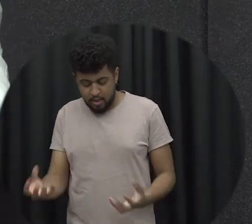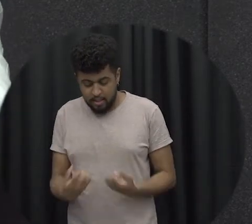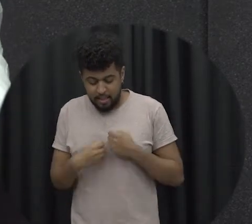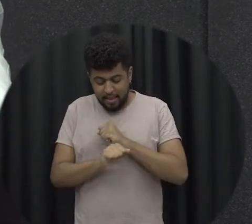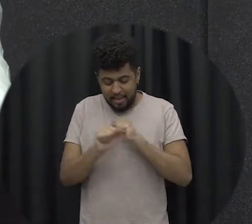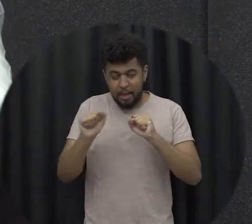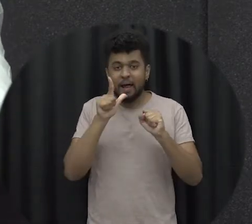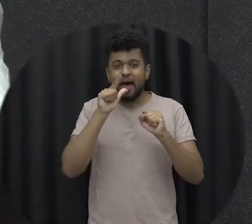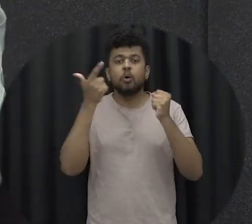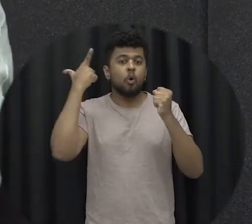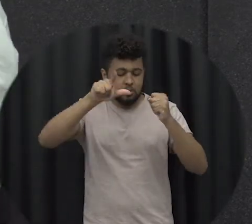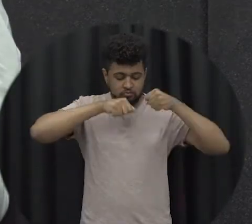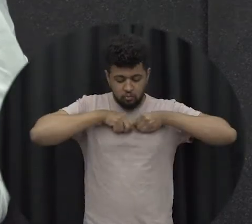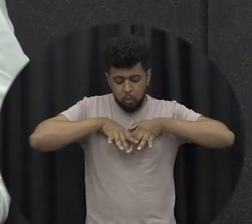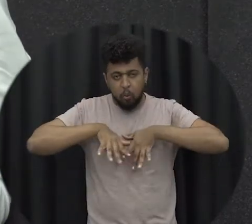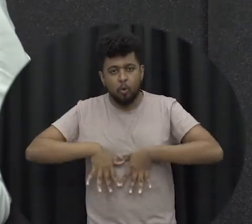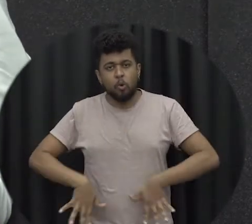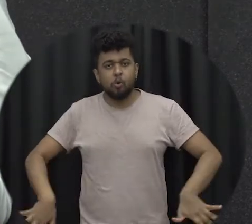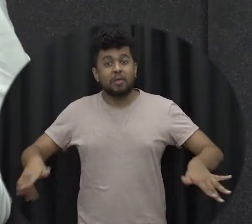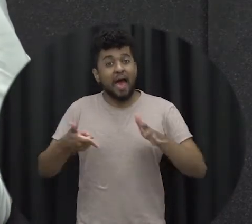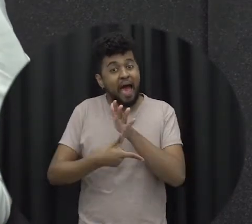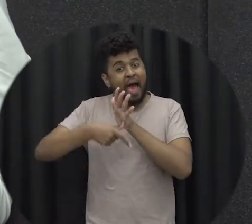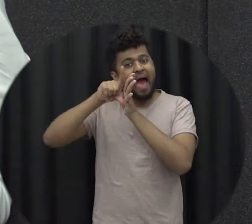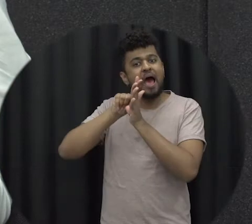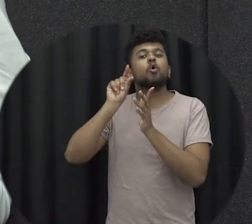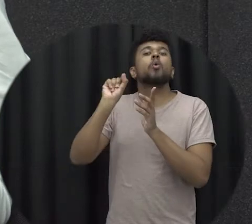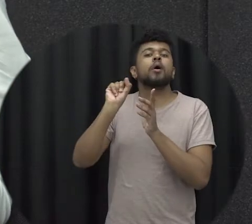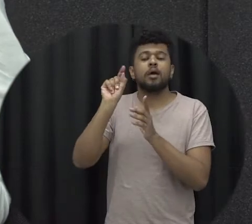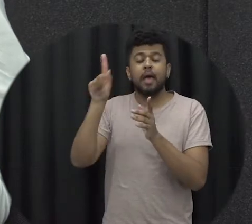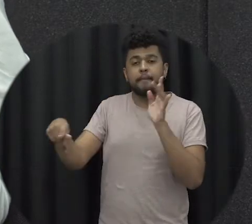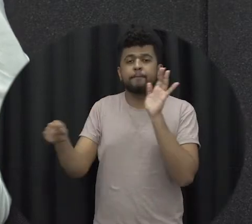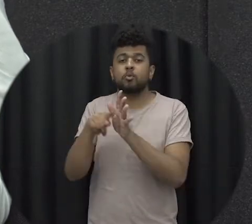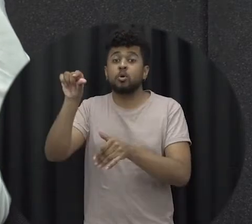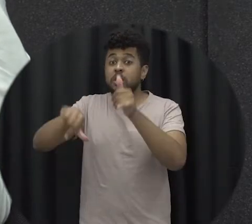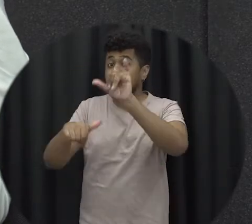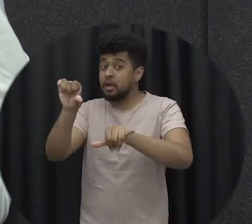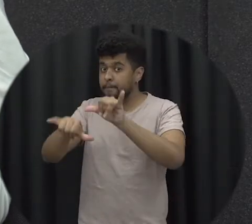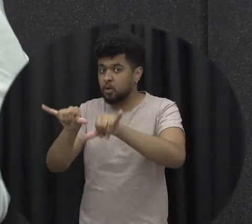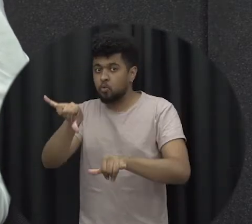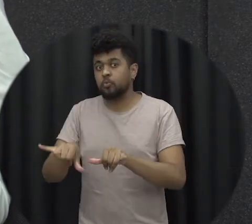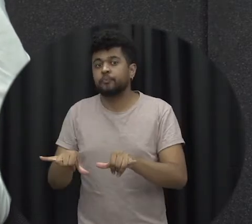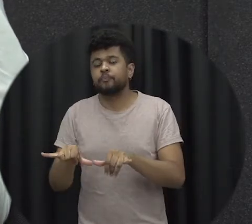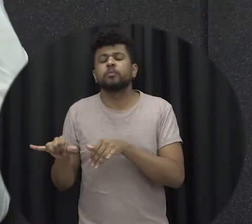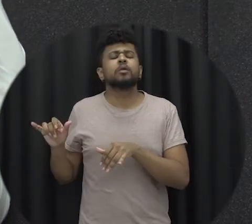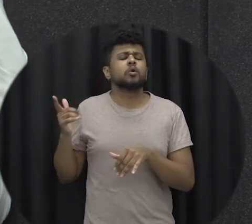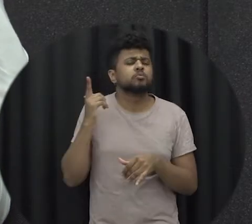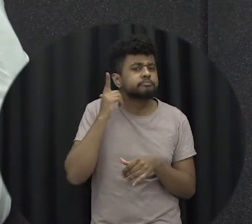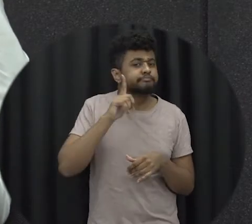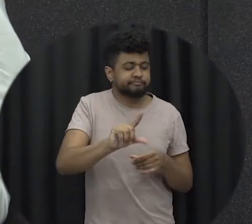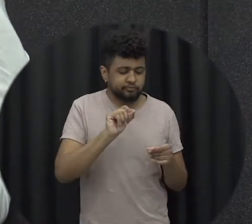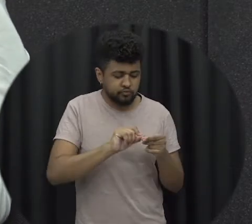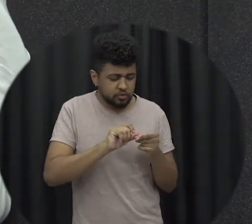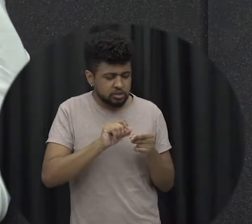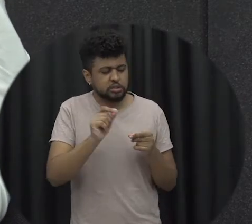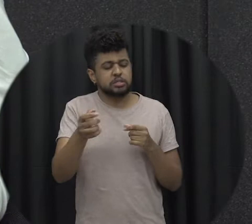levar aquelas moléculas. Antes isso era feito por produto químico. Então, antes deles conseguirem